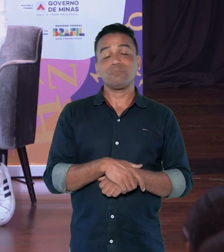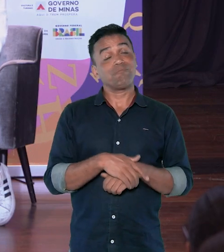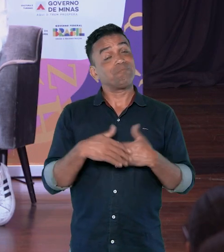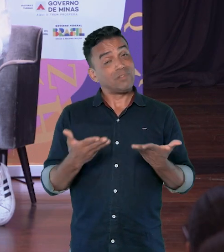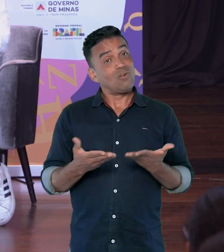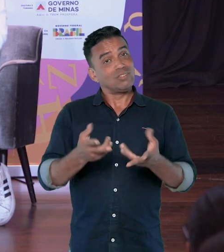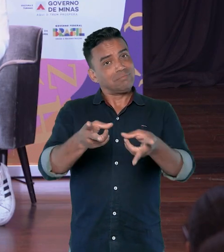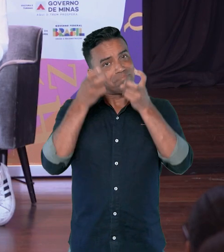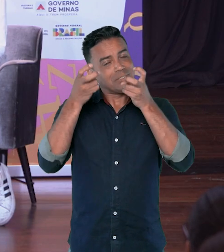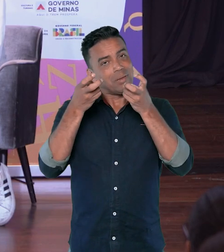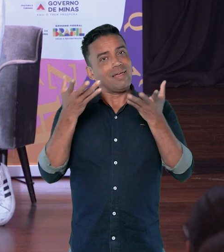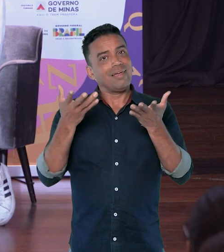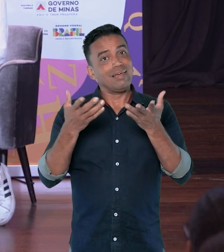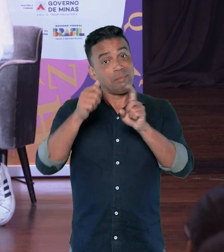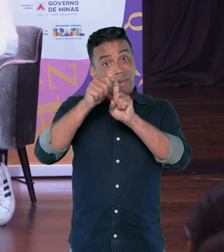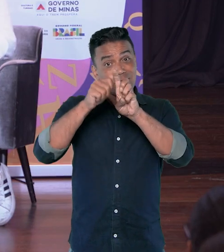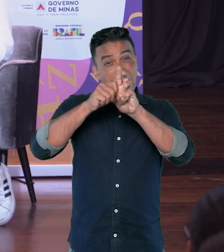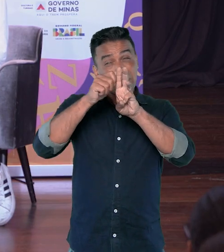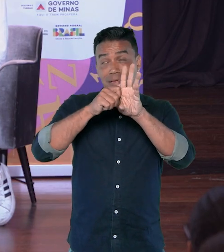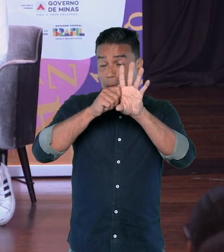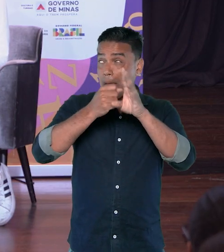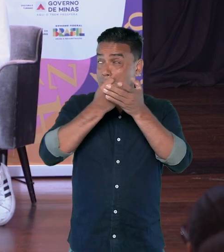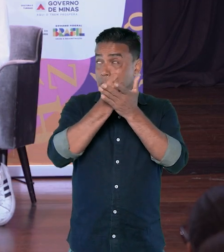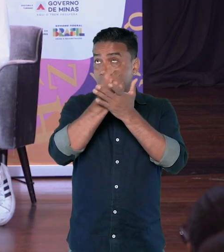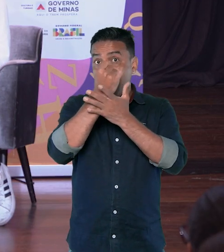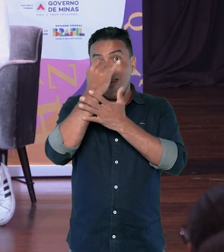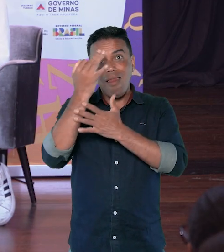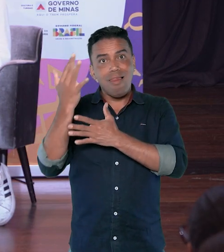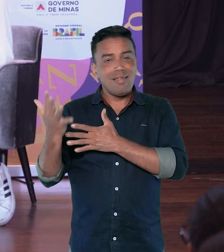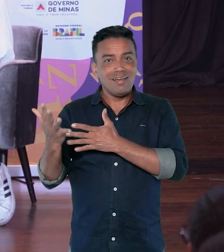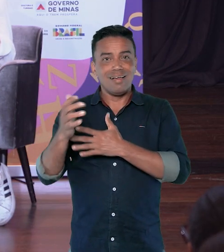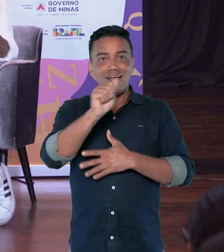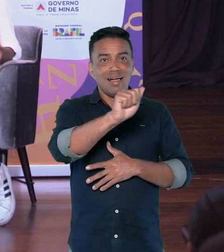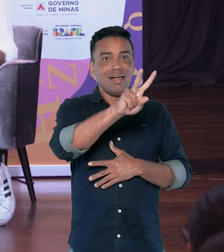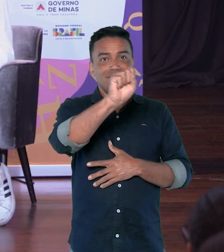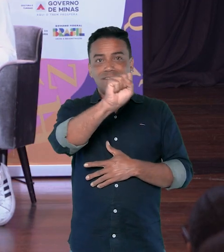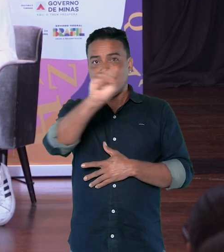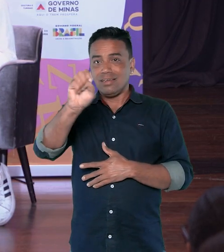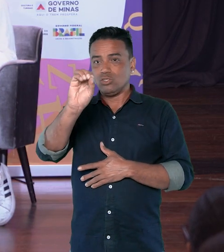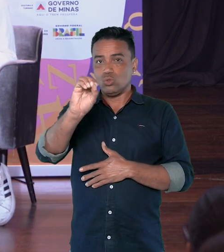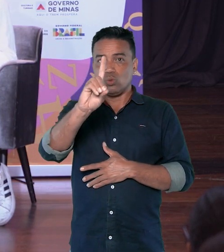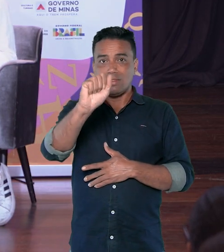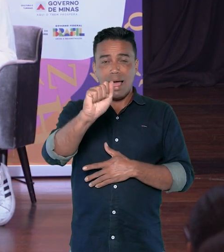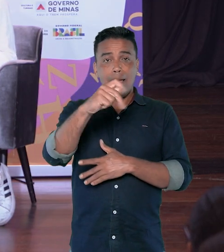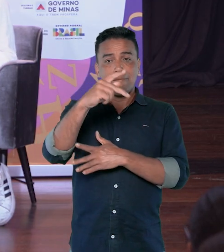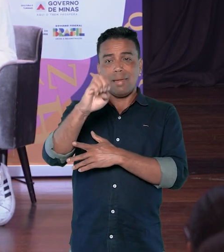como vocês podem perceber, não durou só 3 meses, né? Veio tudo que veio com o Avesso da Pele, minha vida mudou